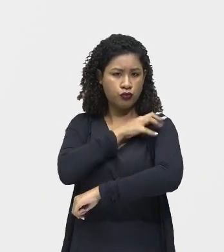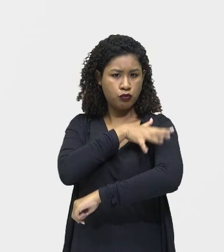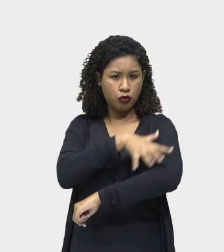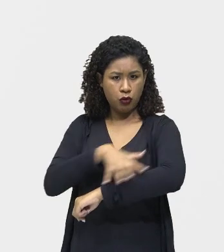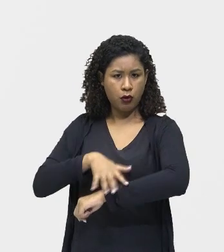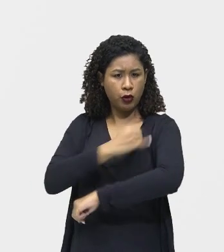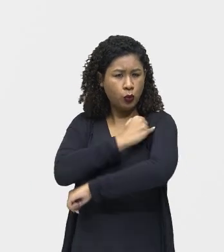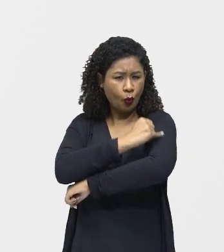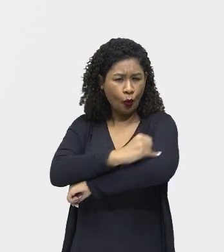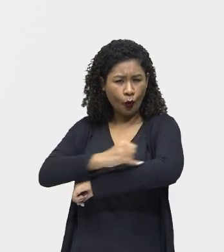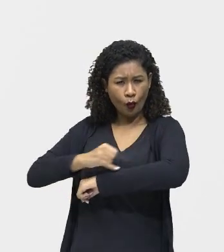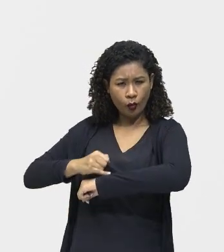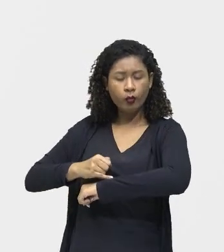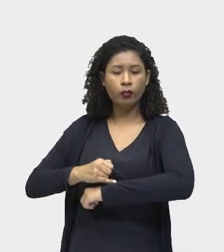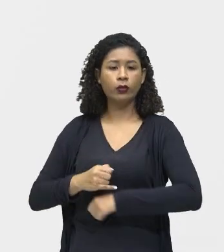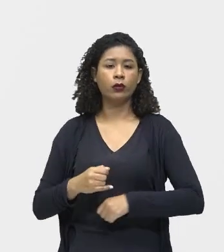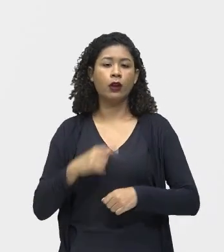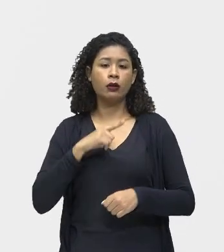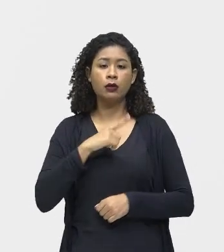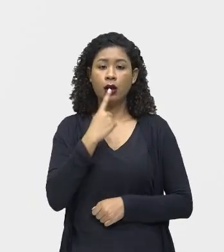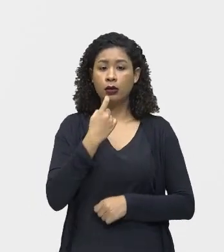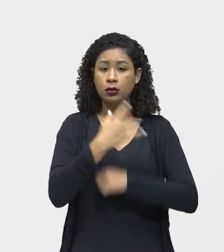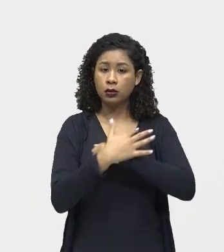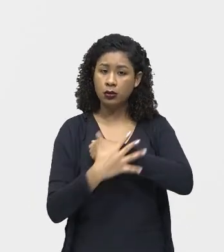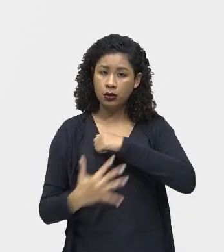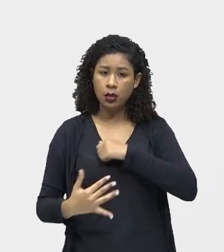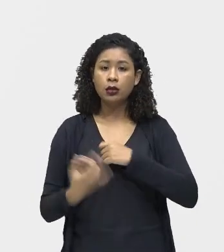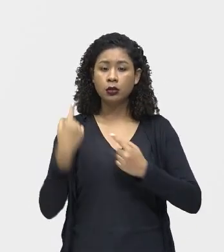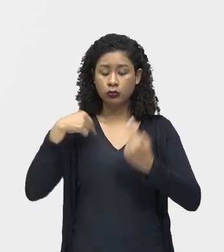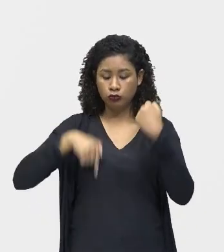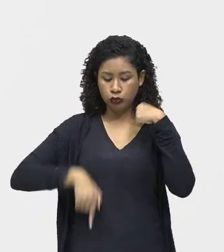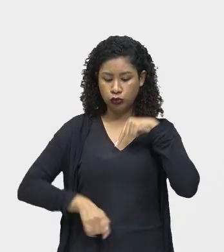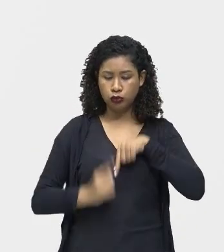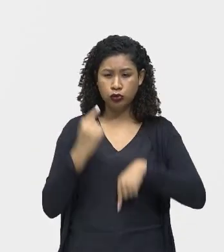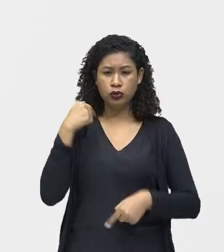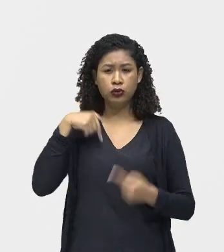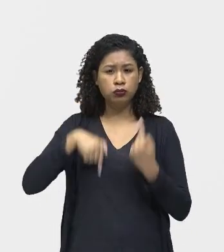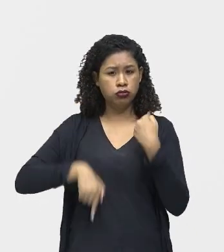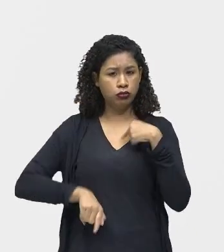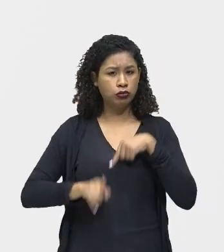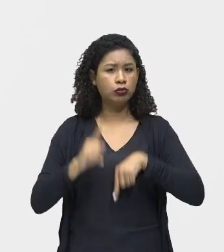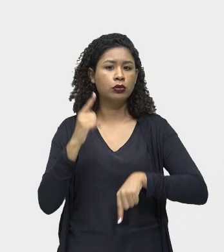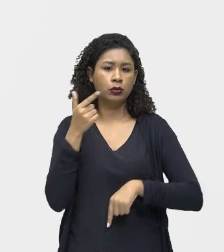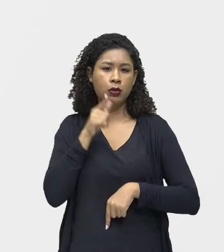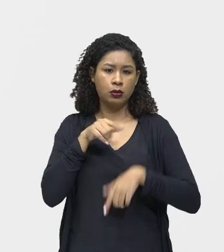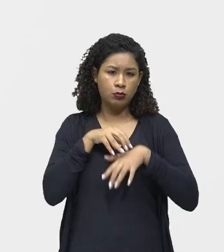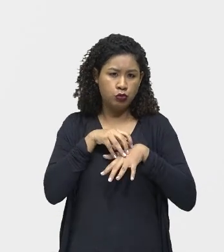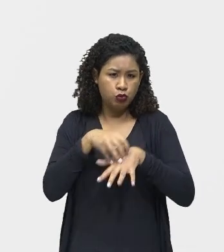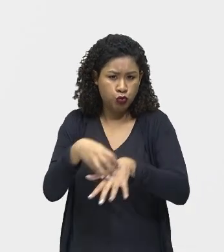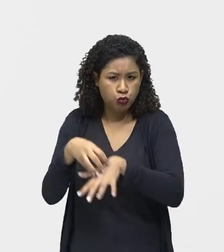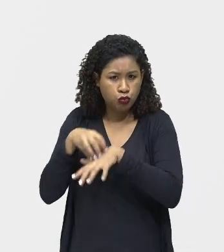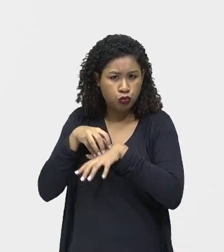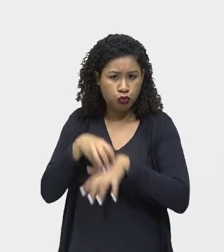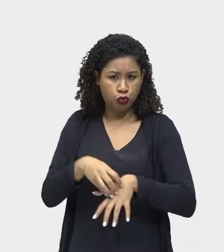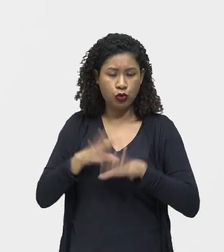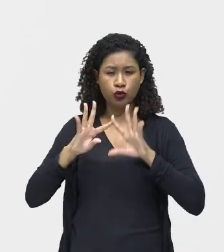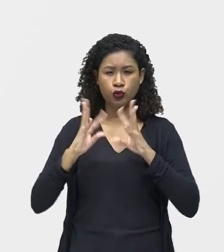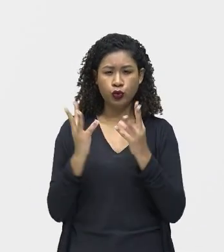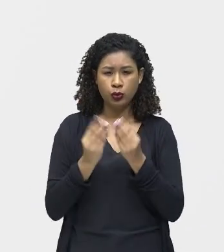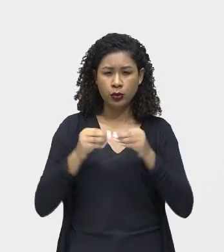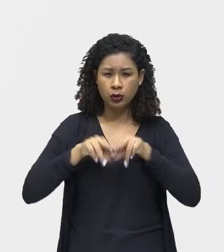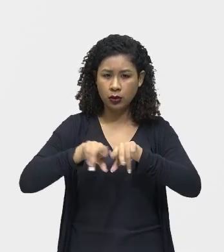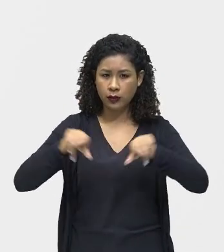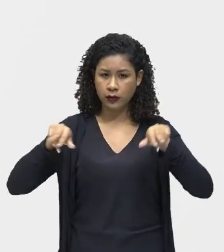o sangue, um tecido vivo, circula e conduz as substâncias pelo nosso corpo. O coração ele está situado entre